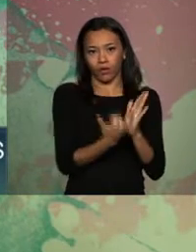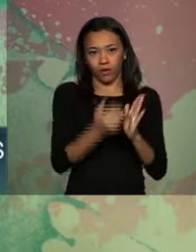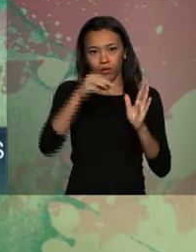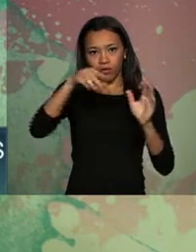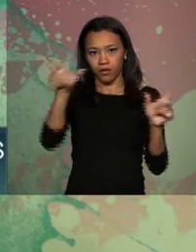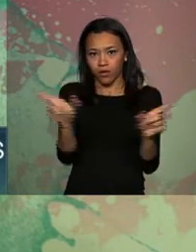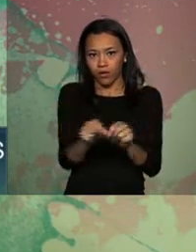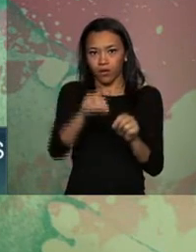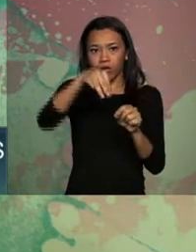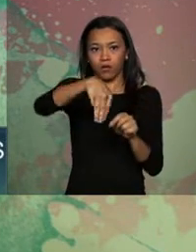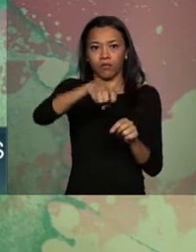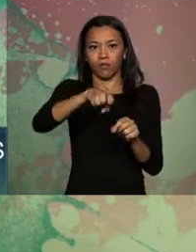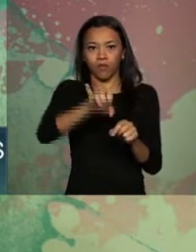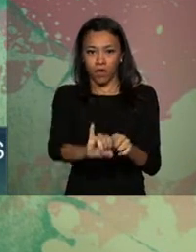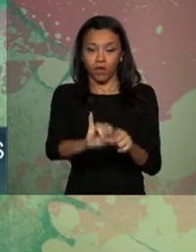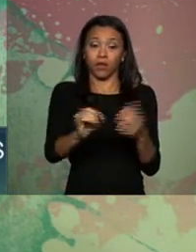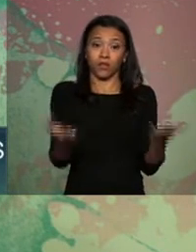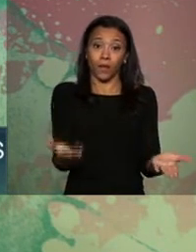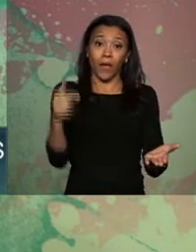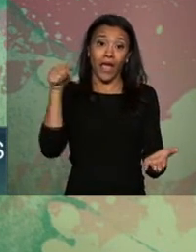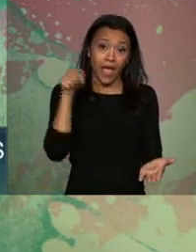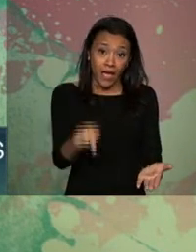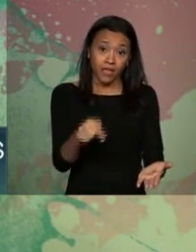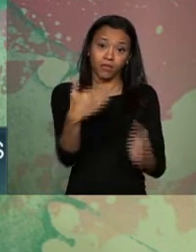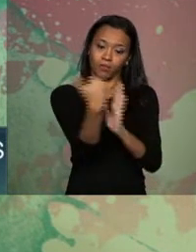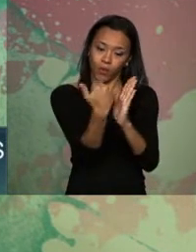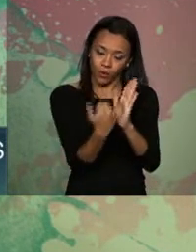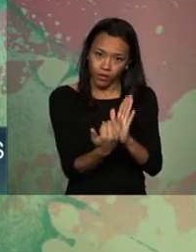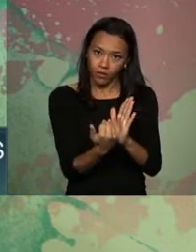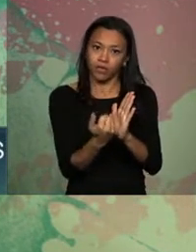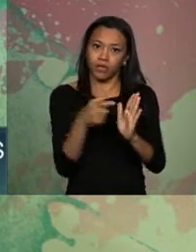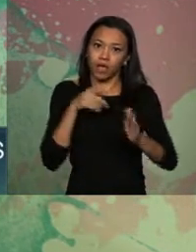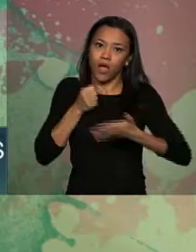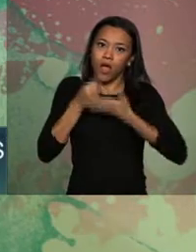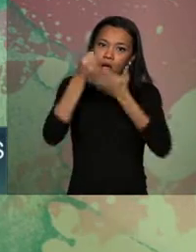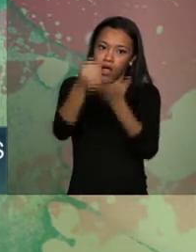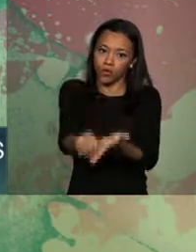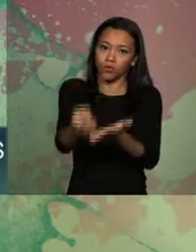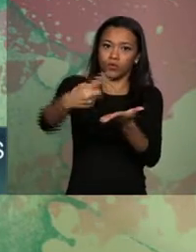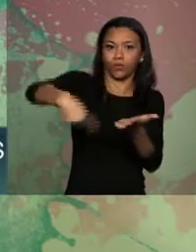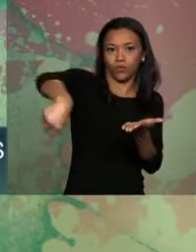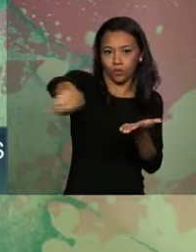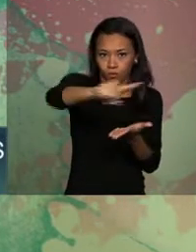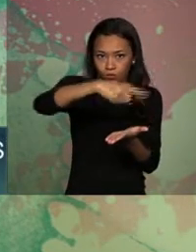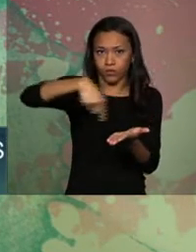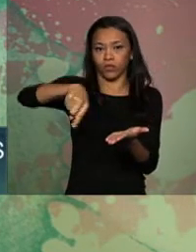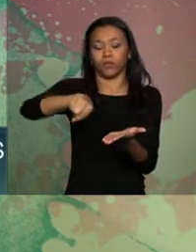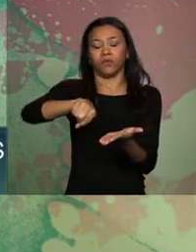programa, o microempreendedor individual, teve foi